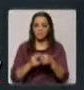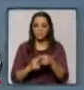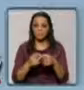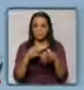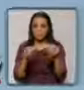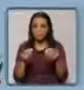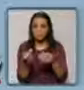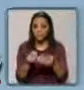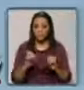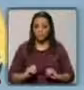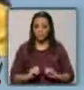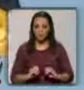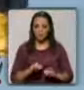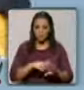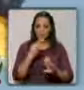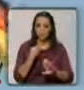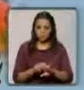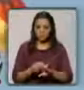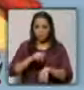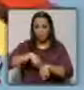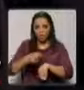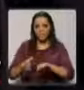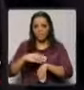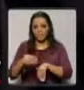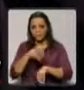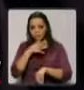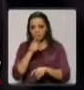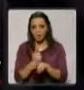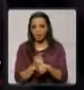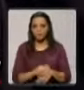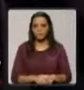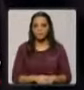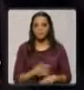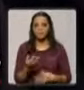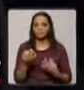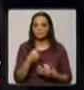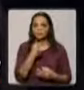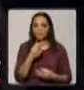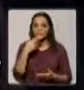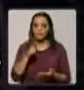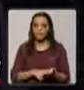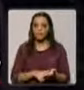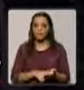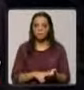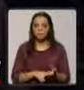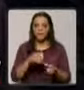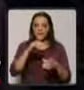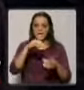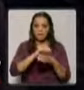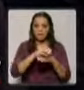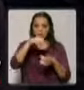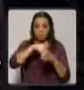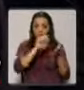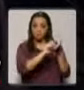substancial posição reforçada horas depois que as obras o resto casaco da cidade fazendo livro treinos tecnologia